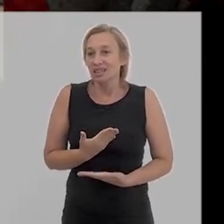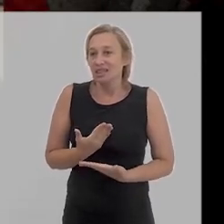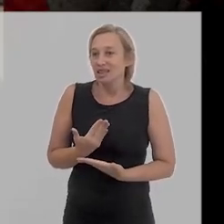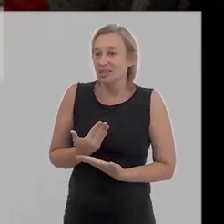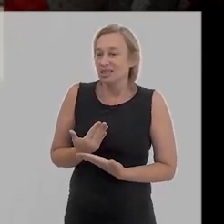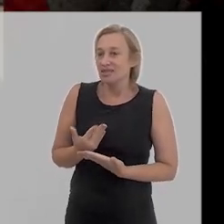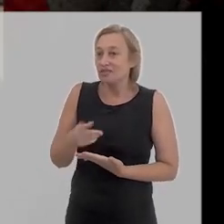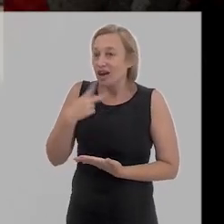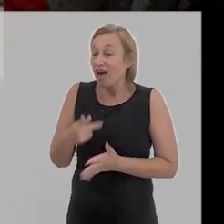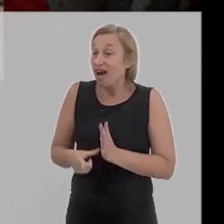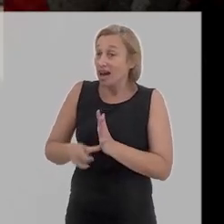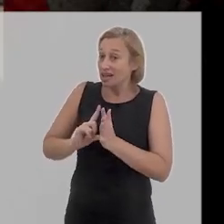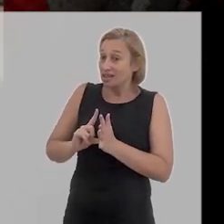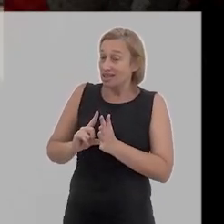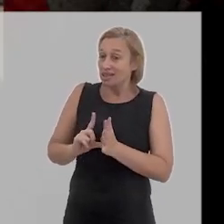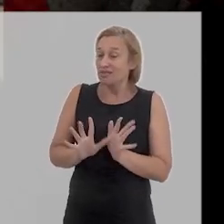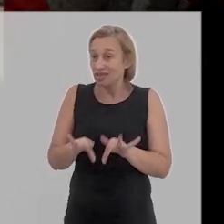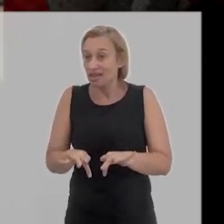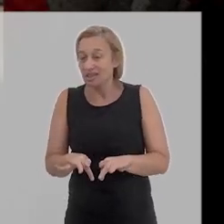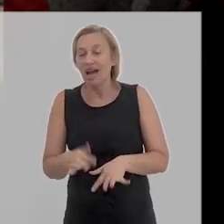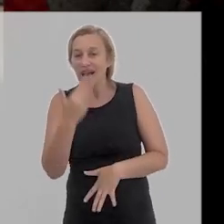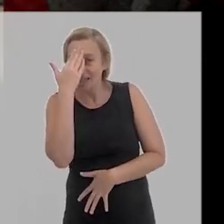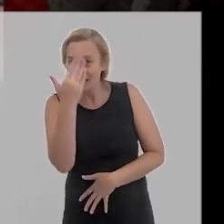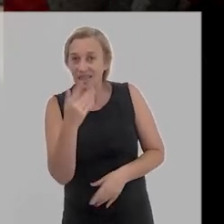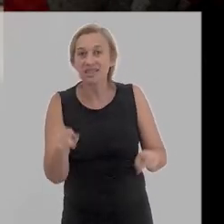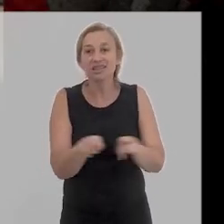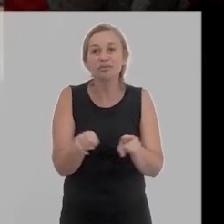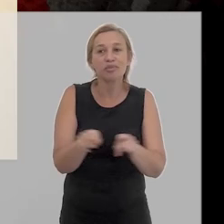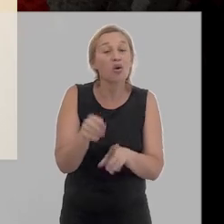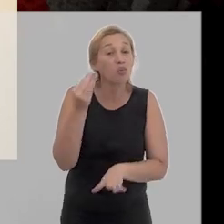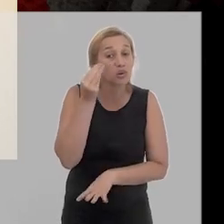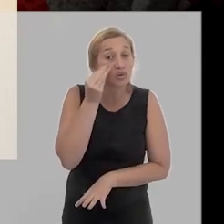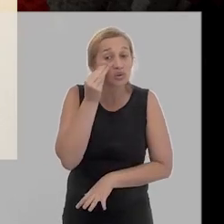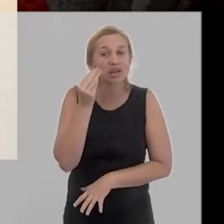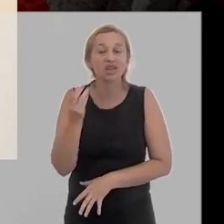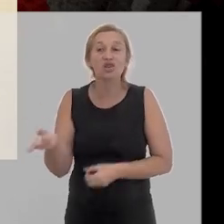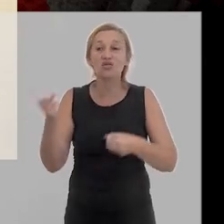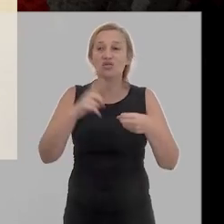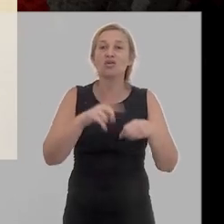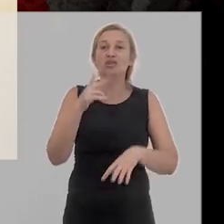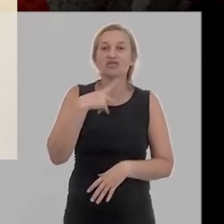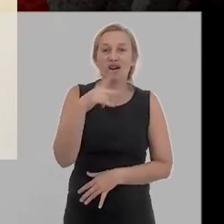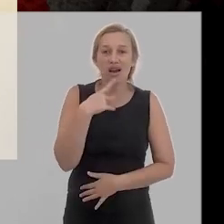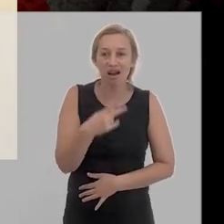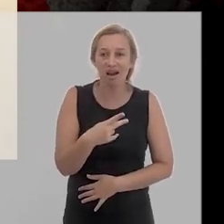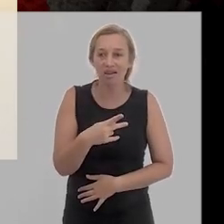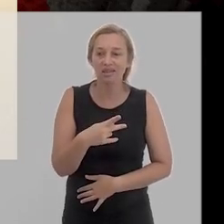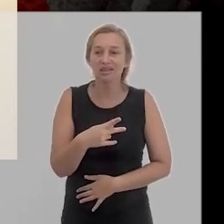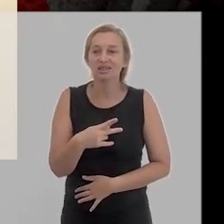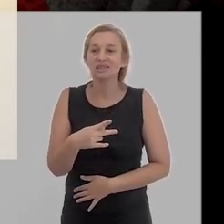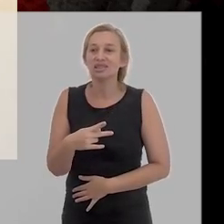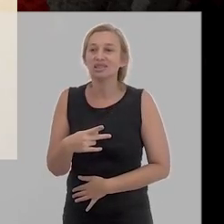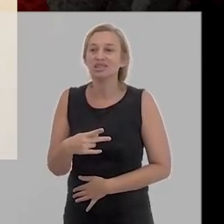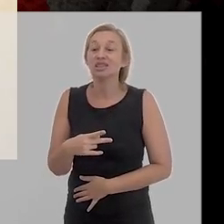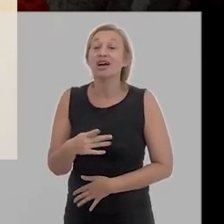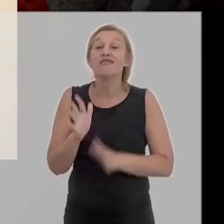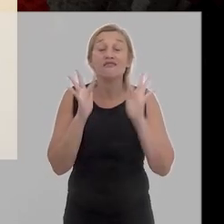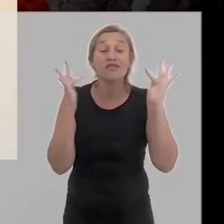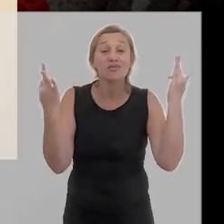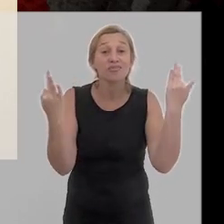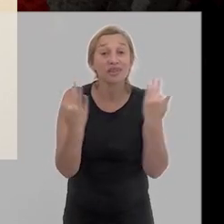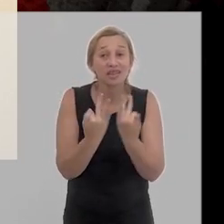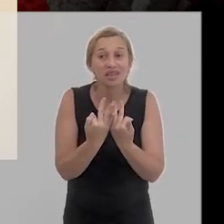de fazer alguma observação antes da gente finalizar? Eu agradeço também a oportunidade e volto a